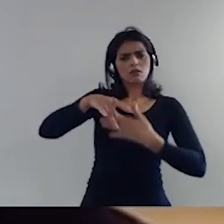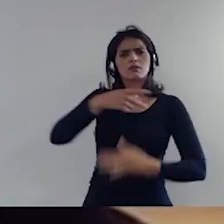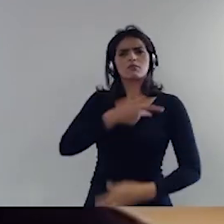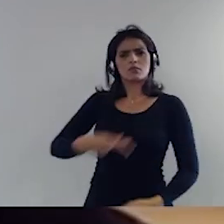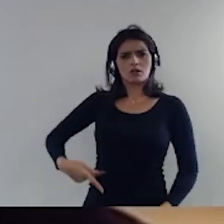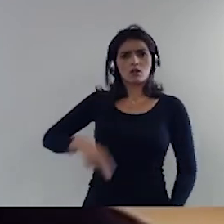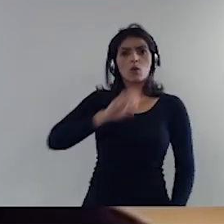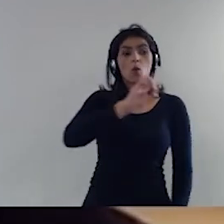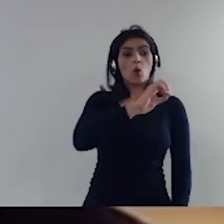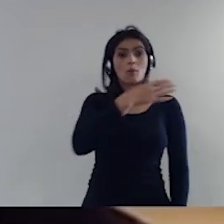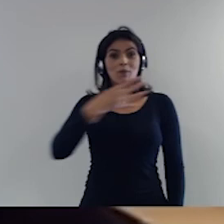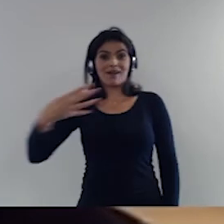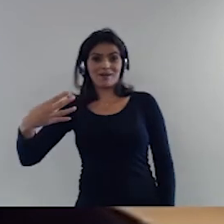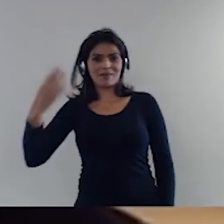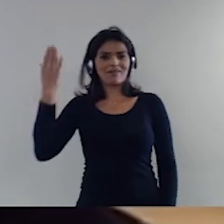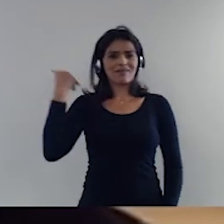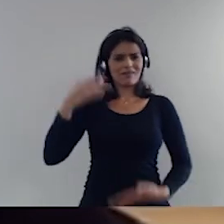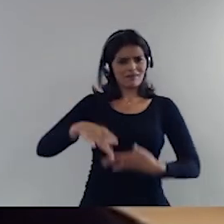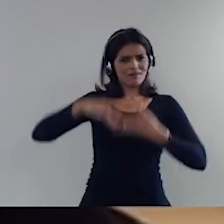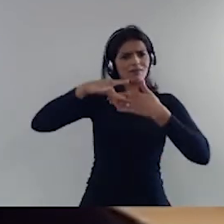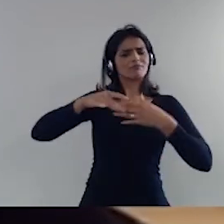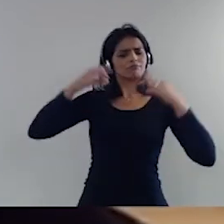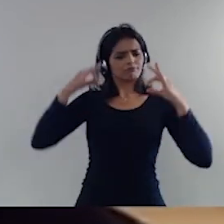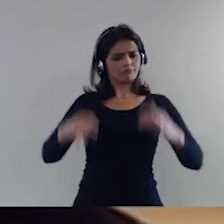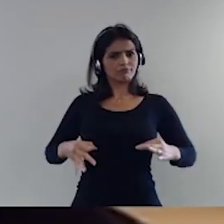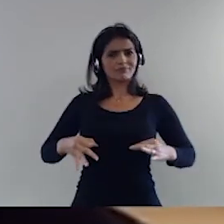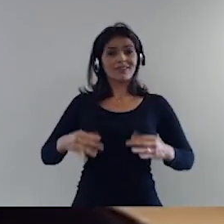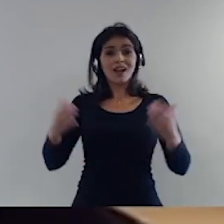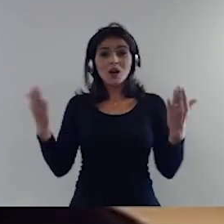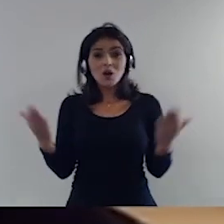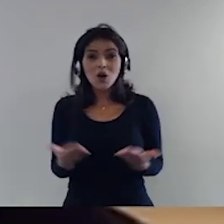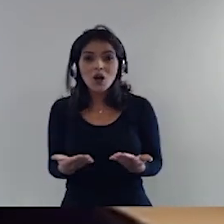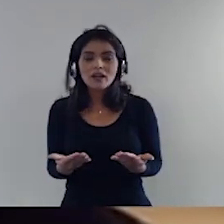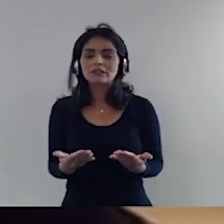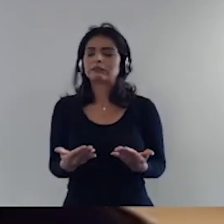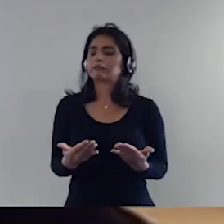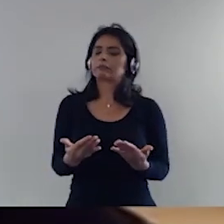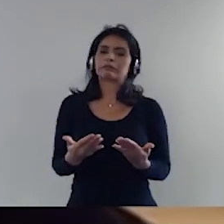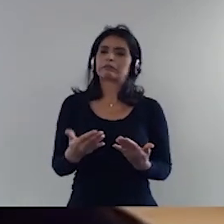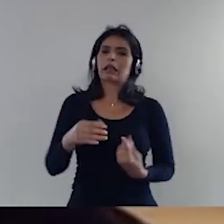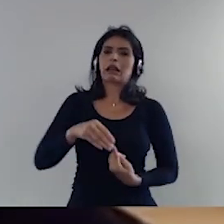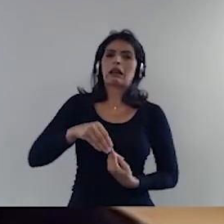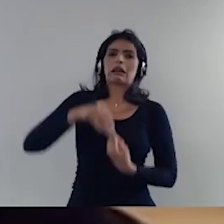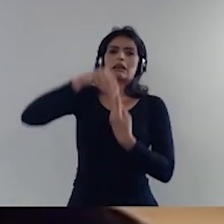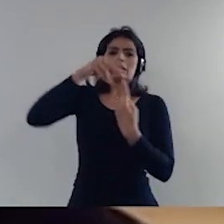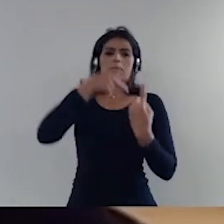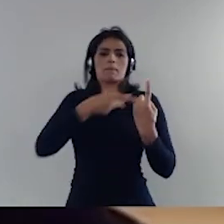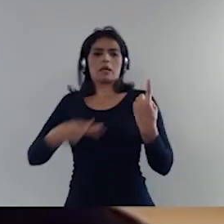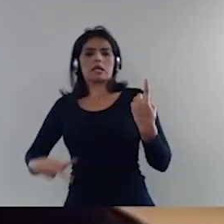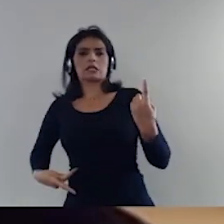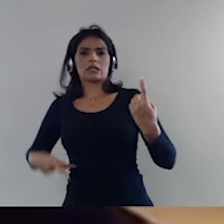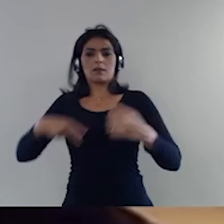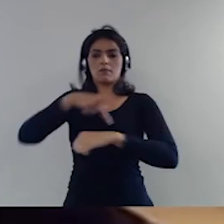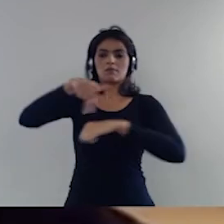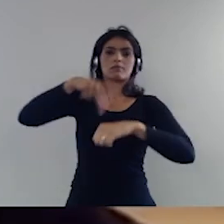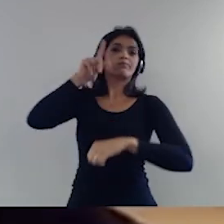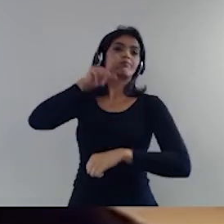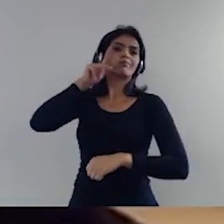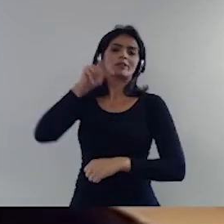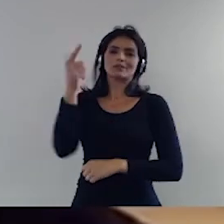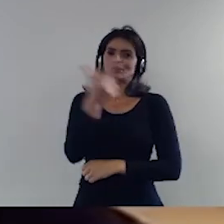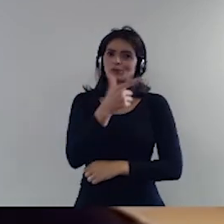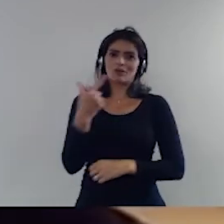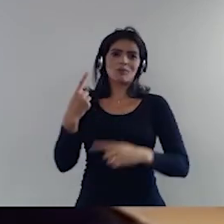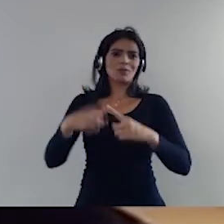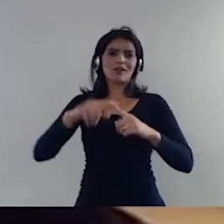presidente Barack Obama. Agora, você não teve uma liderança mundial relevante, até porque o slogan do